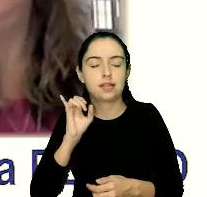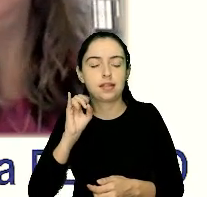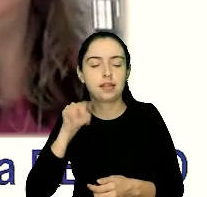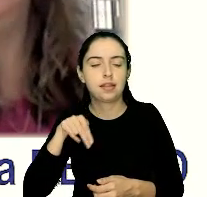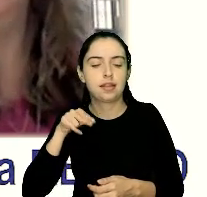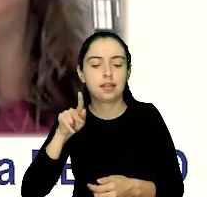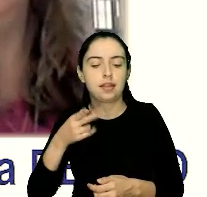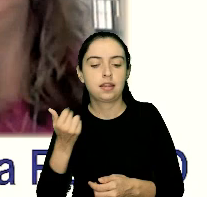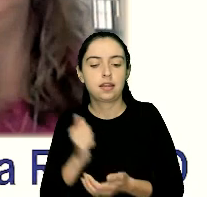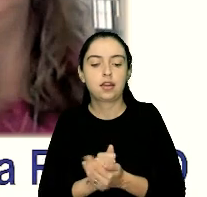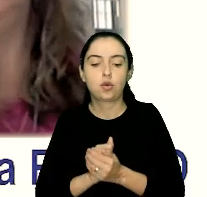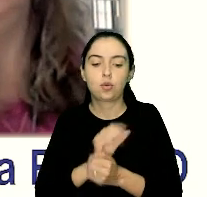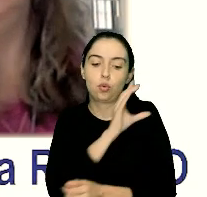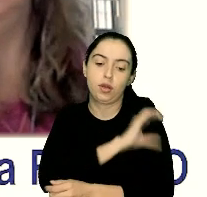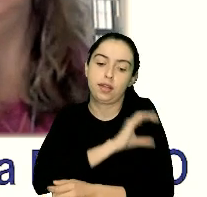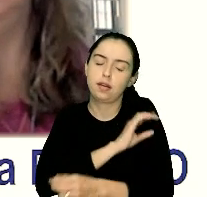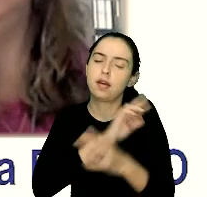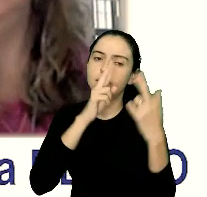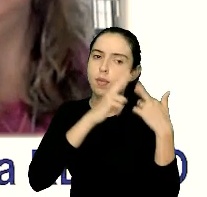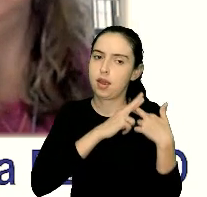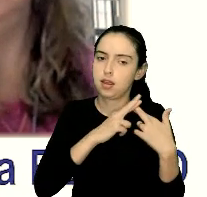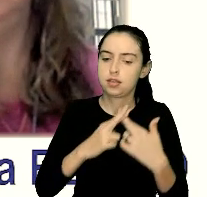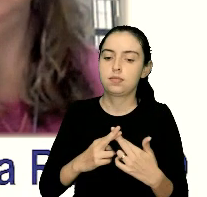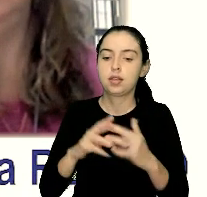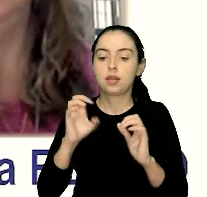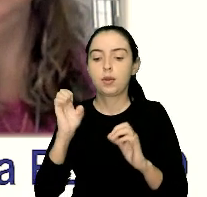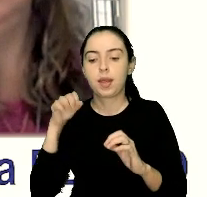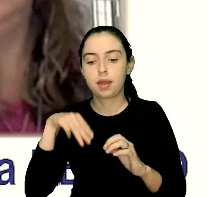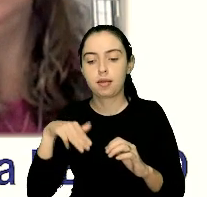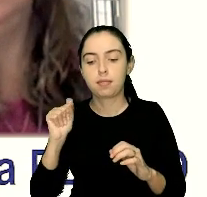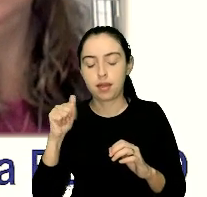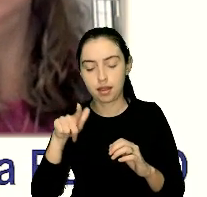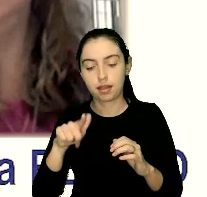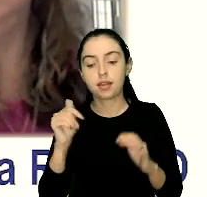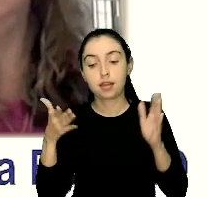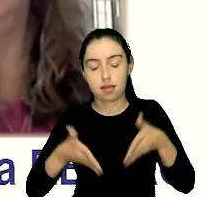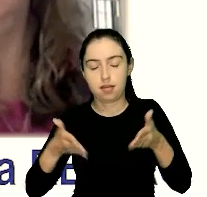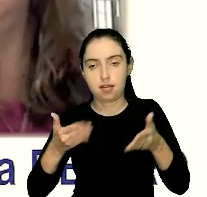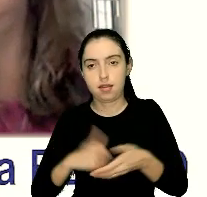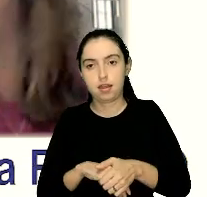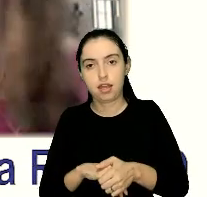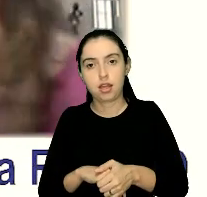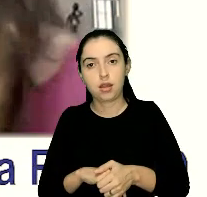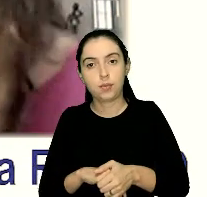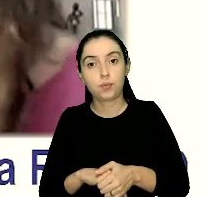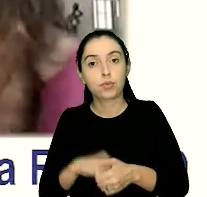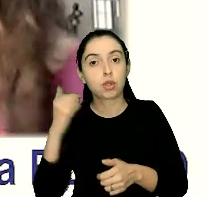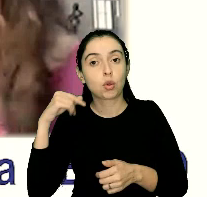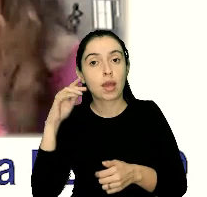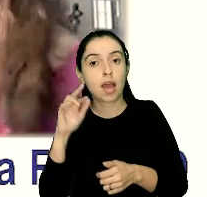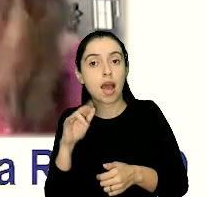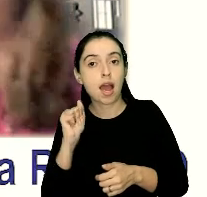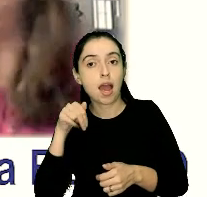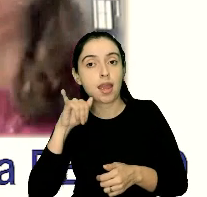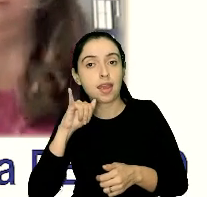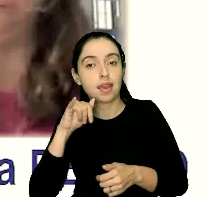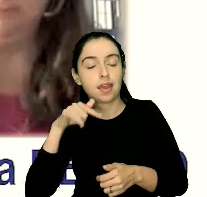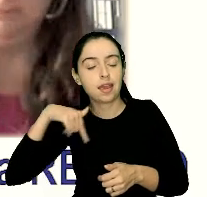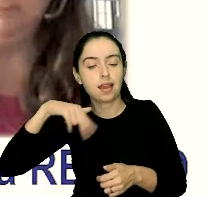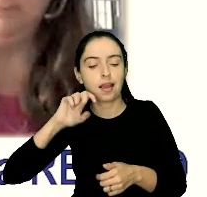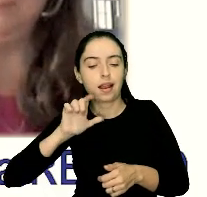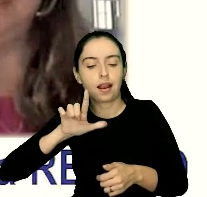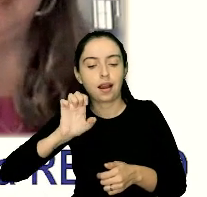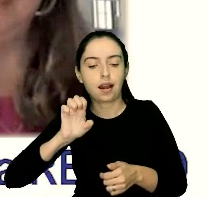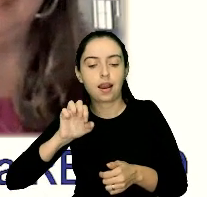responsável pela IMAG e está aqui, a doutora Raicler, que quando nos chamou